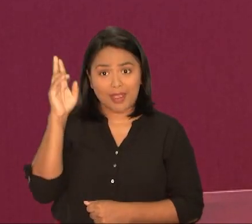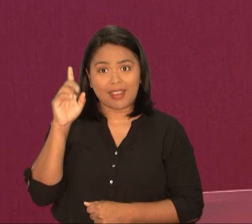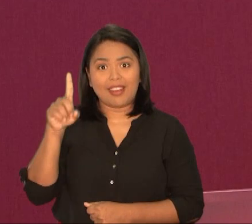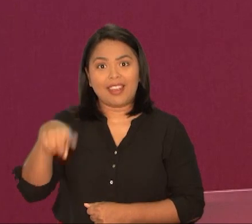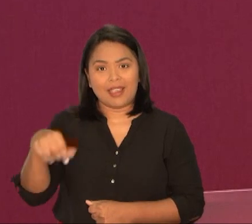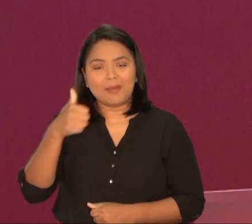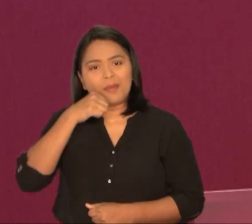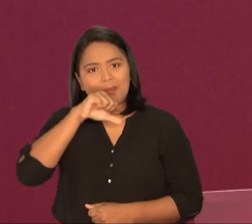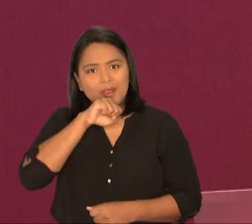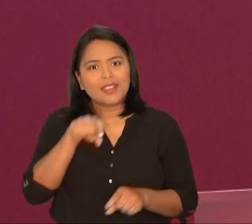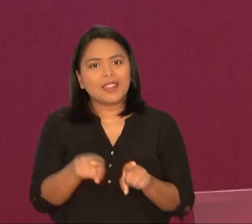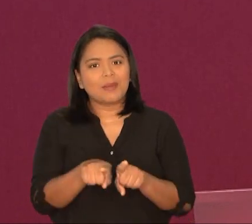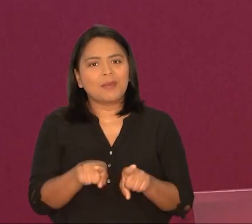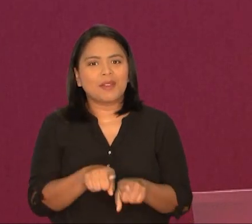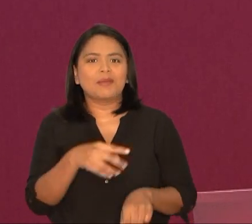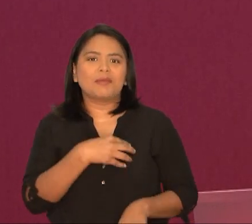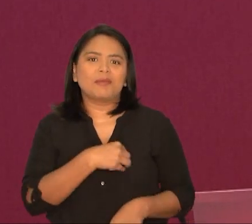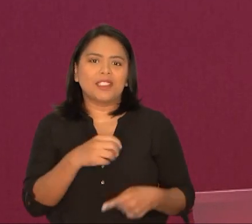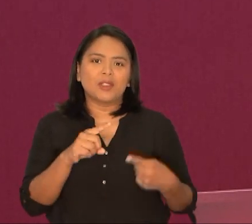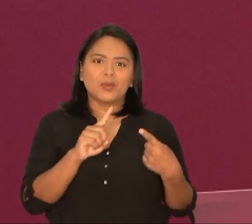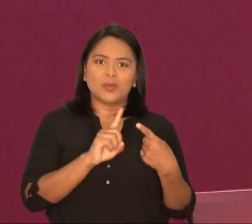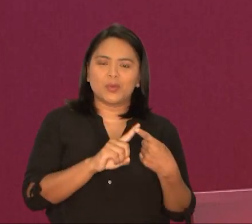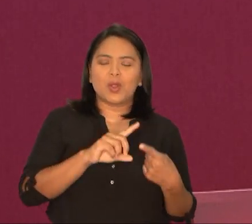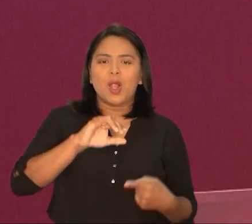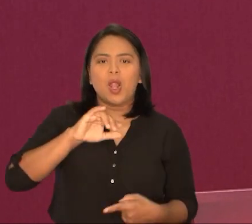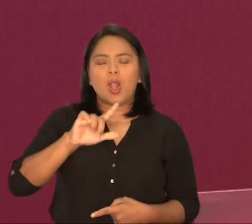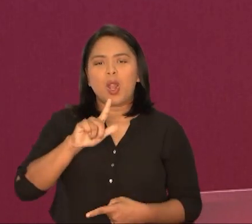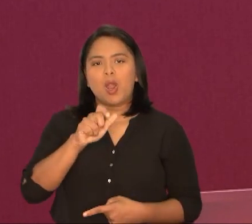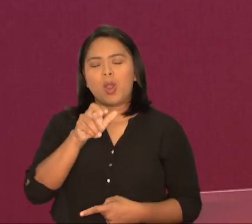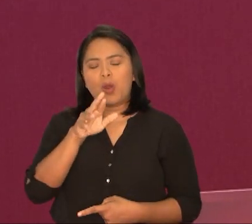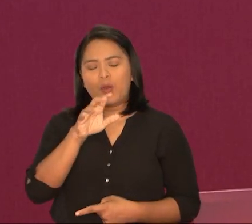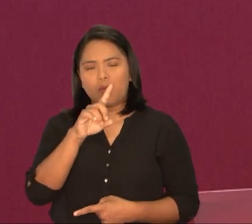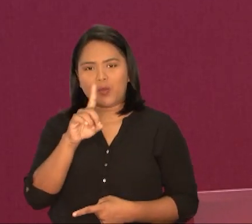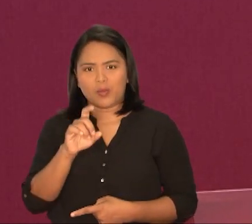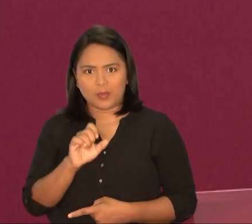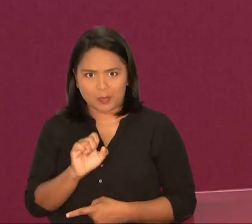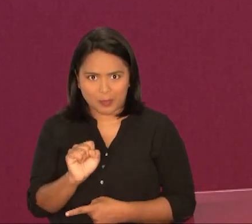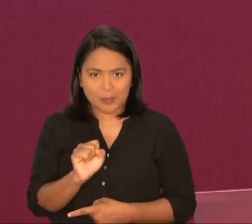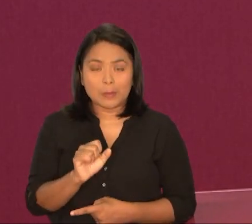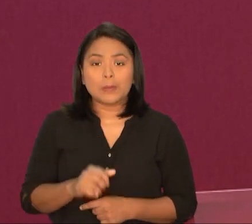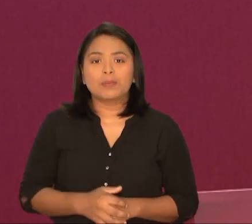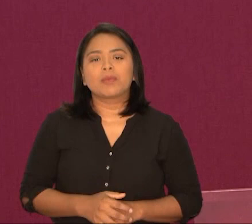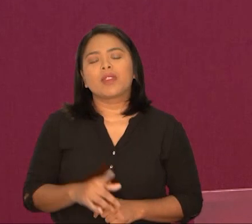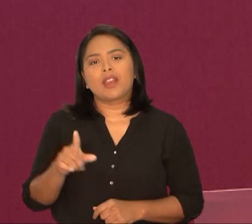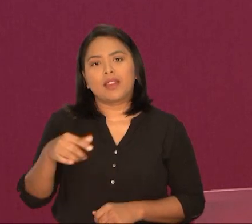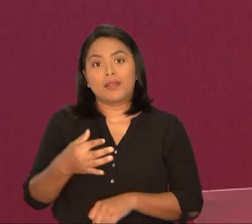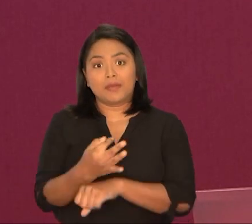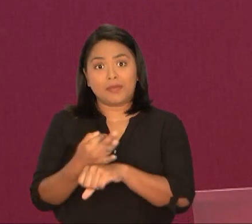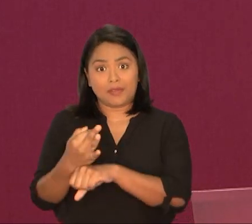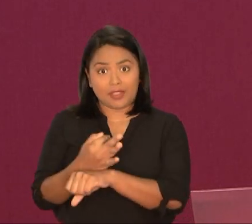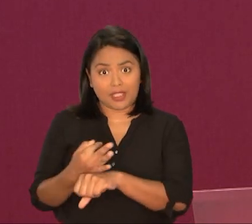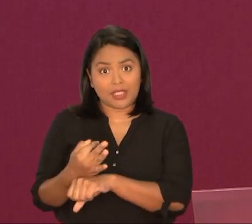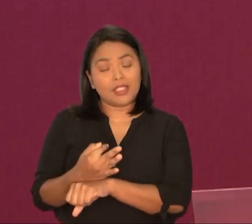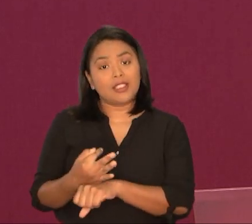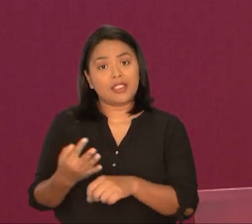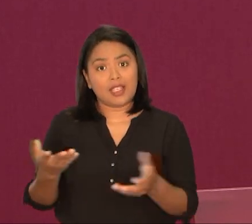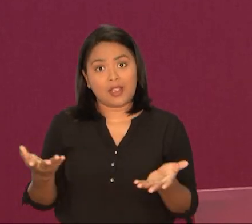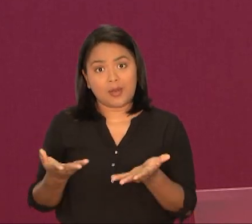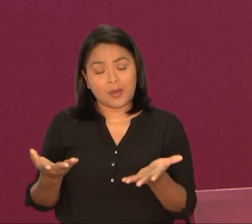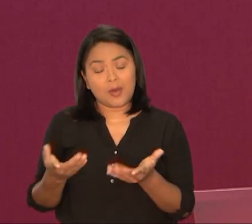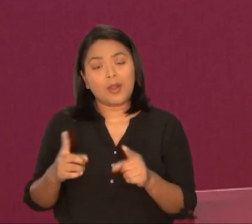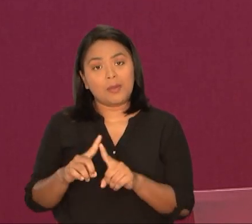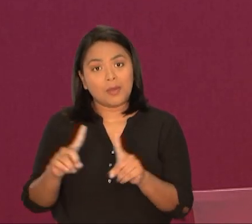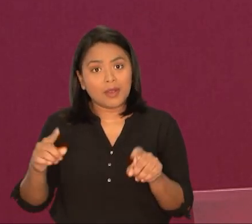e também apresentadora aqui do programa Tetas e Tretas. A Rebeca não está no momento porque está de férias, mas ela participou enviando